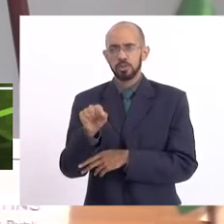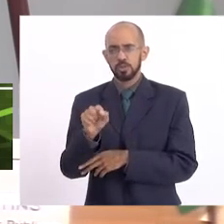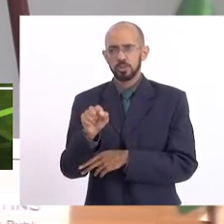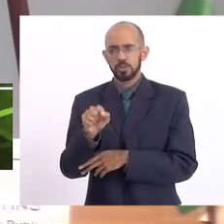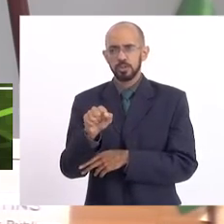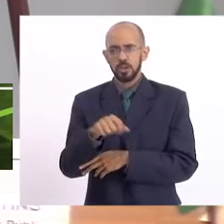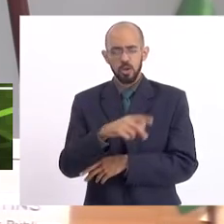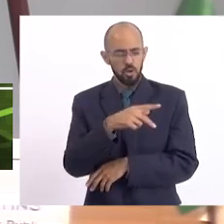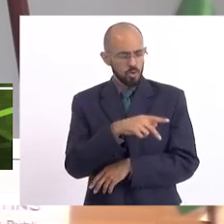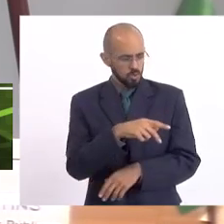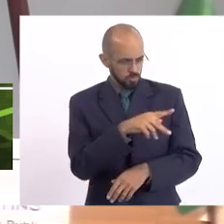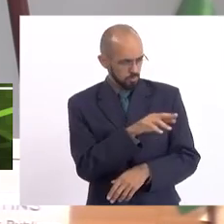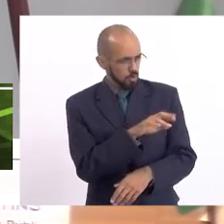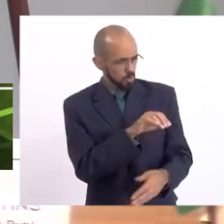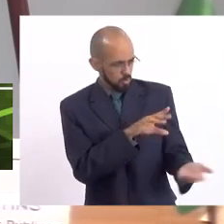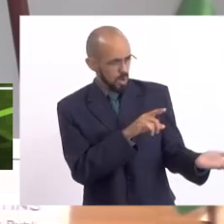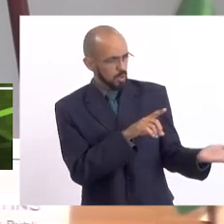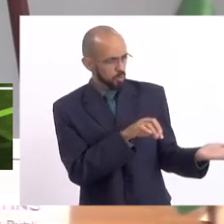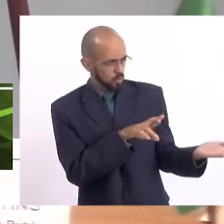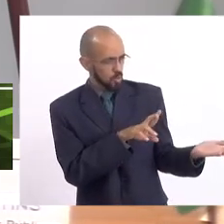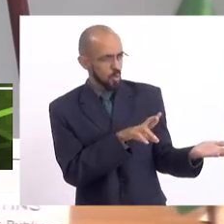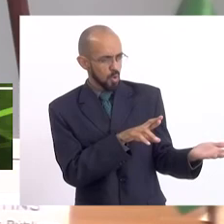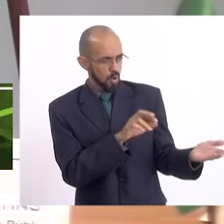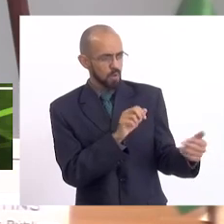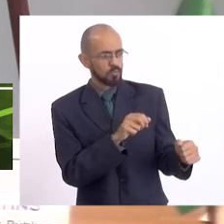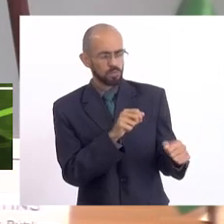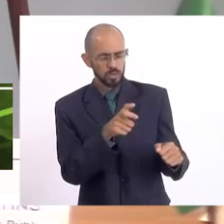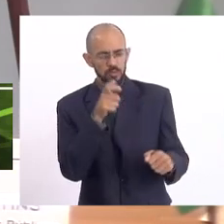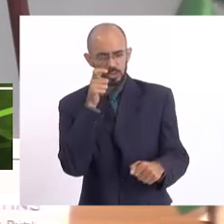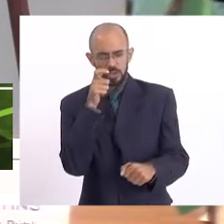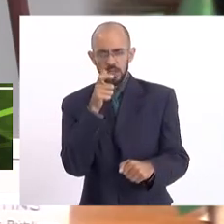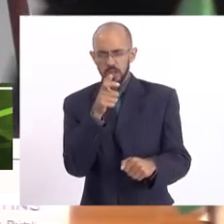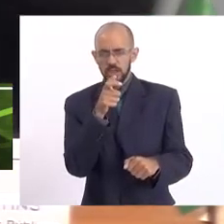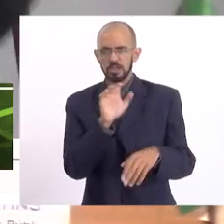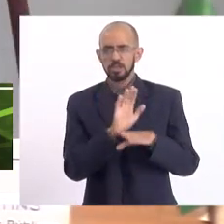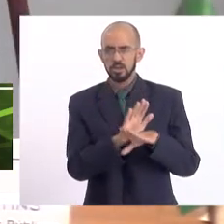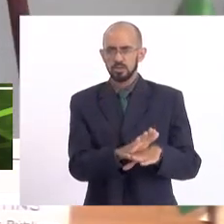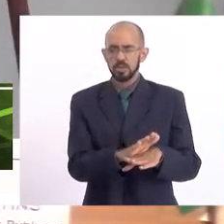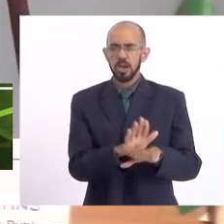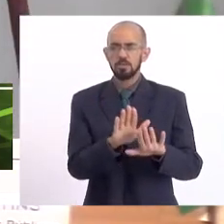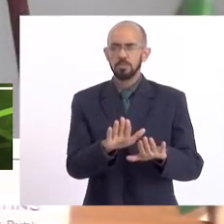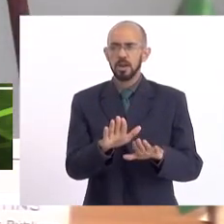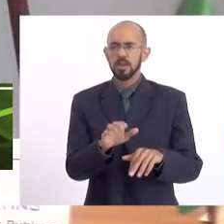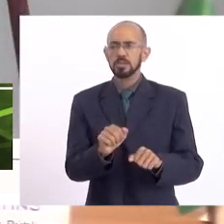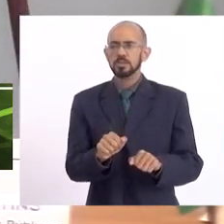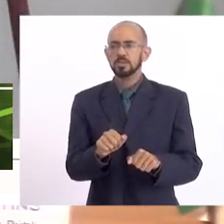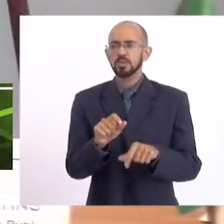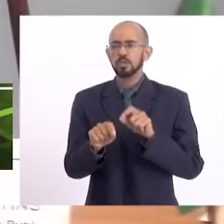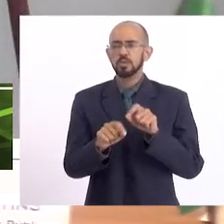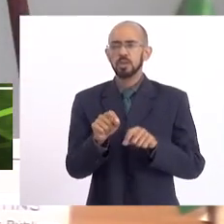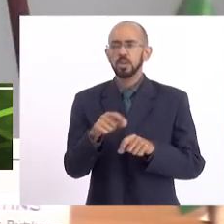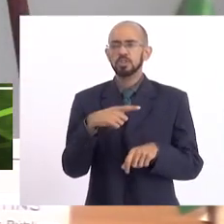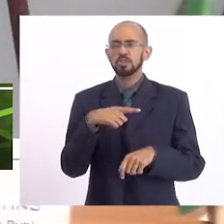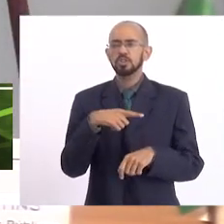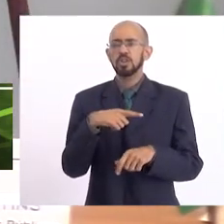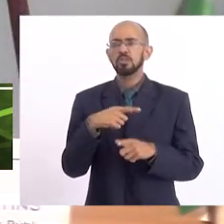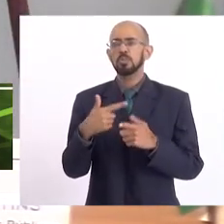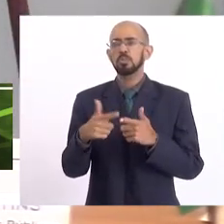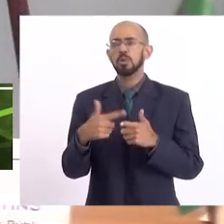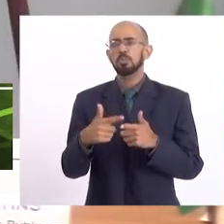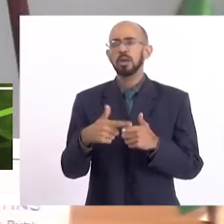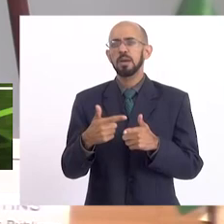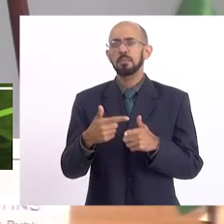tiver assim, pode me corrigir, João. Se falhar alguma data, eu acho que a gente teve um problema lá com a procuradora,